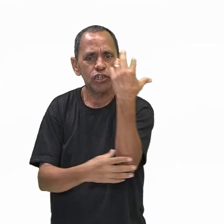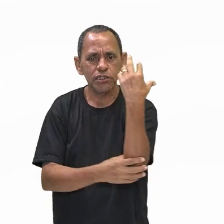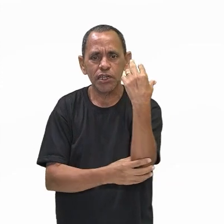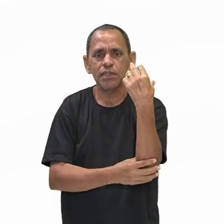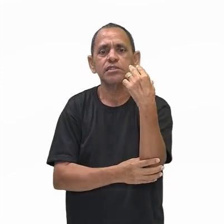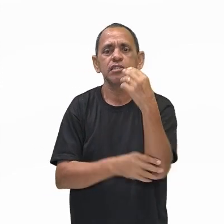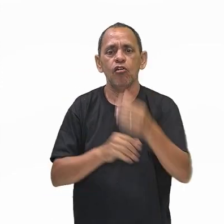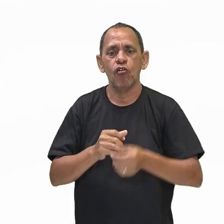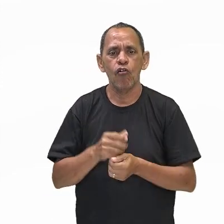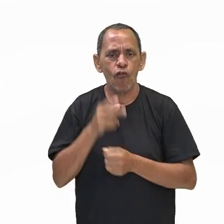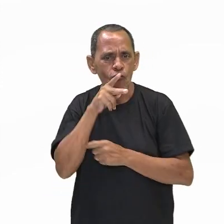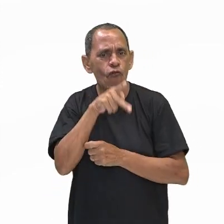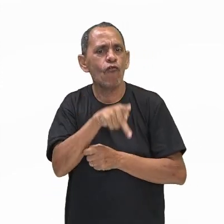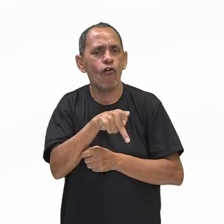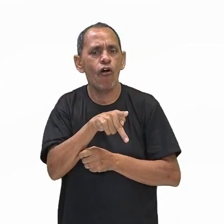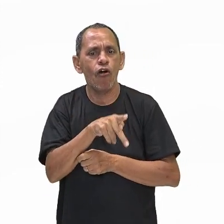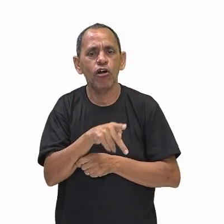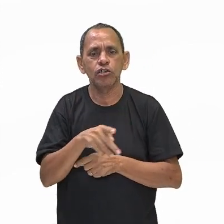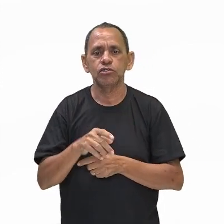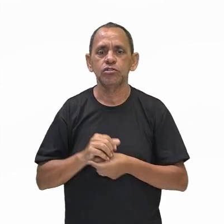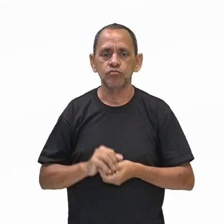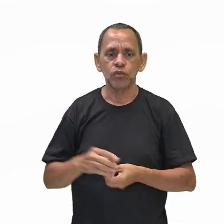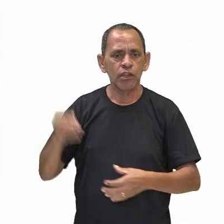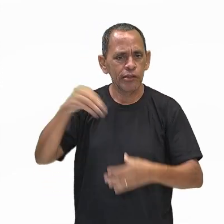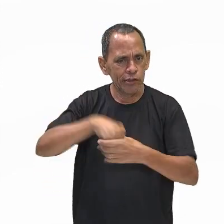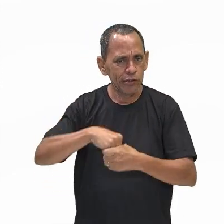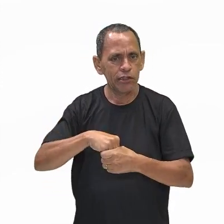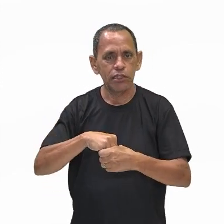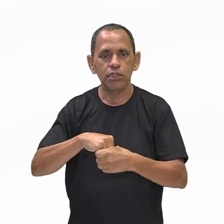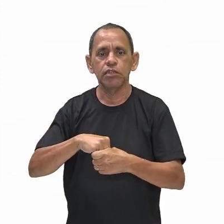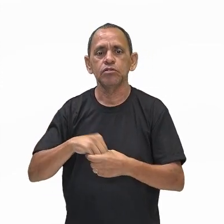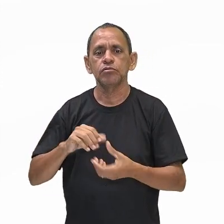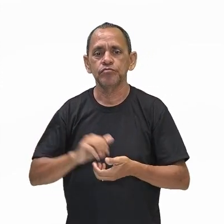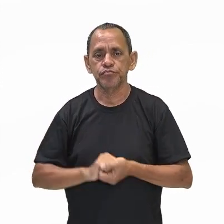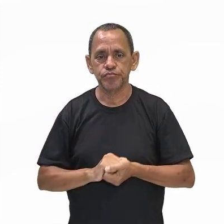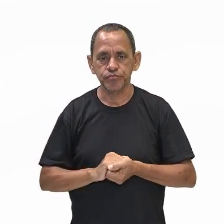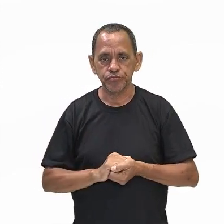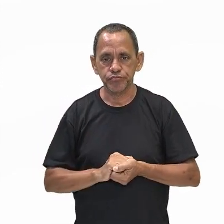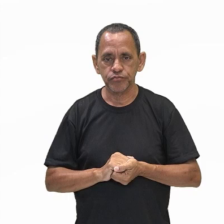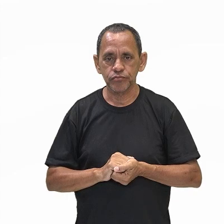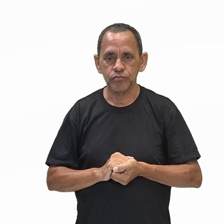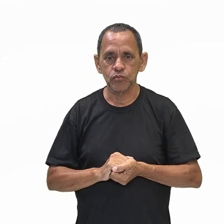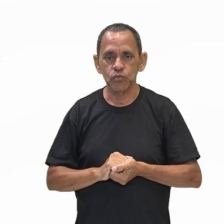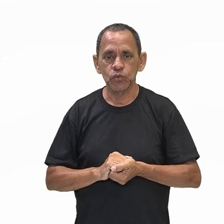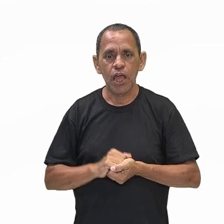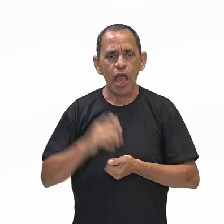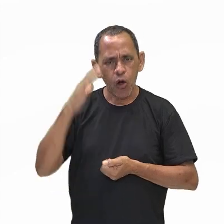acaba que é difícil, a nossa ocupação de estado, ela ocorreu de forma